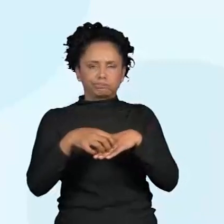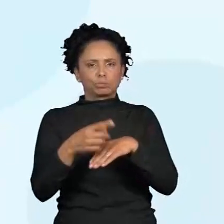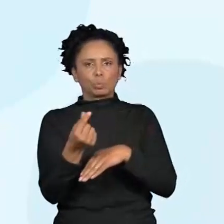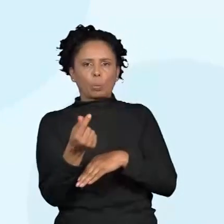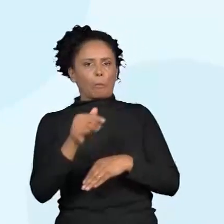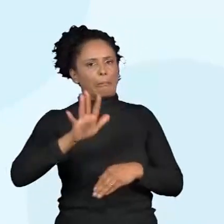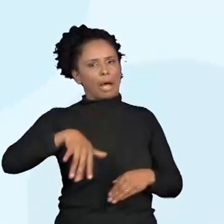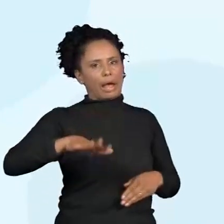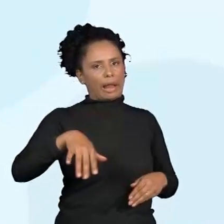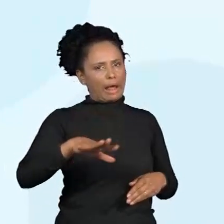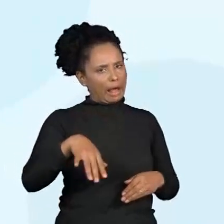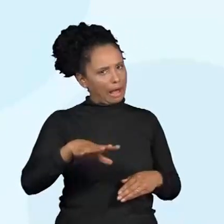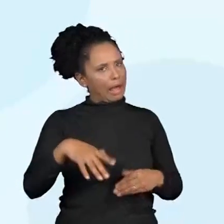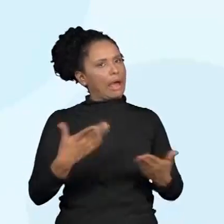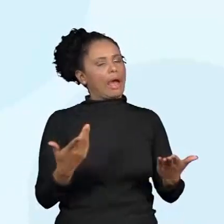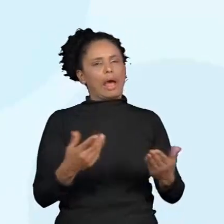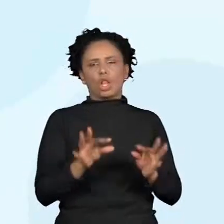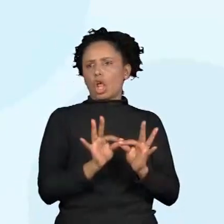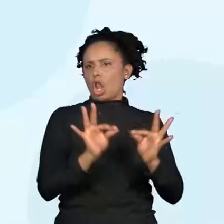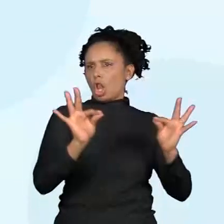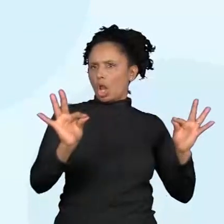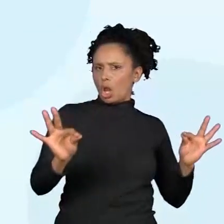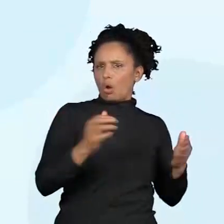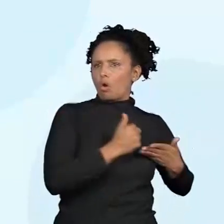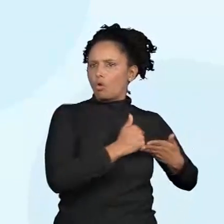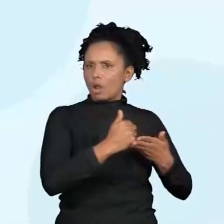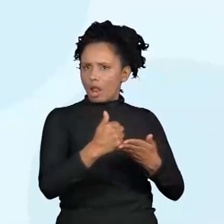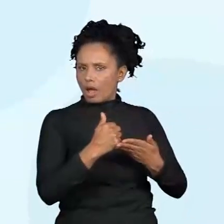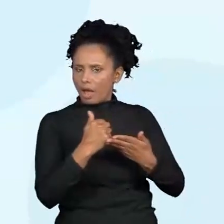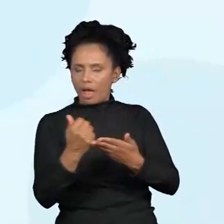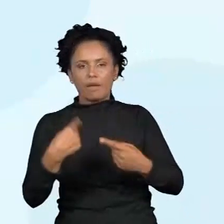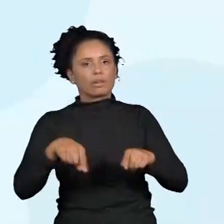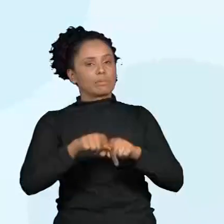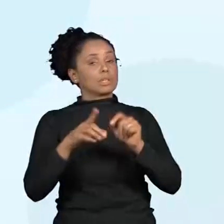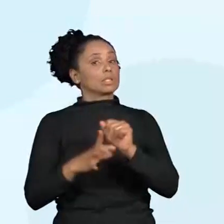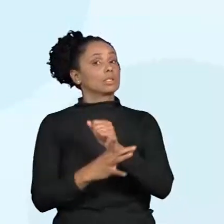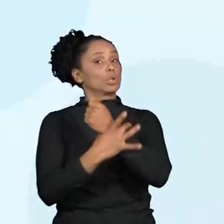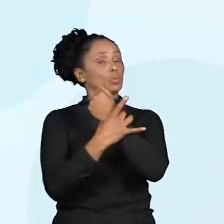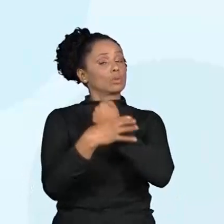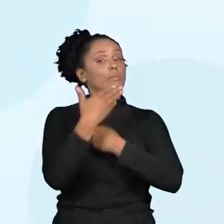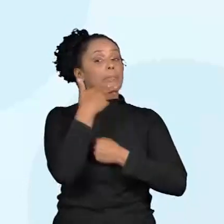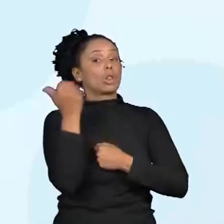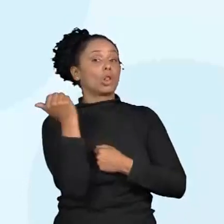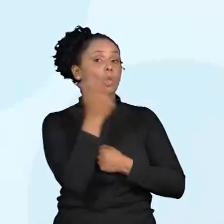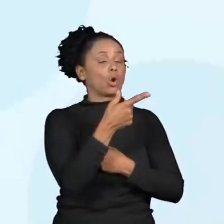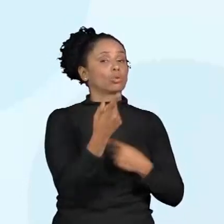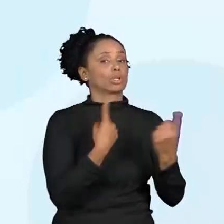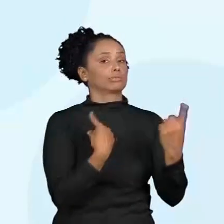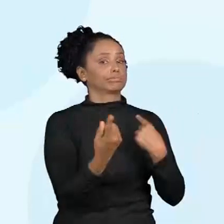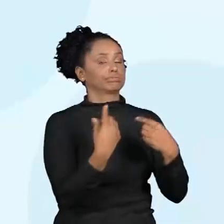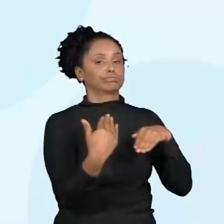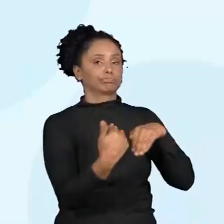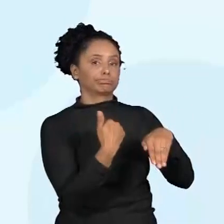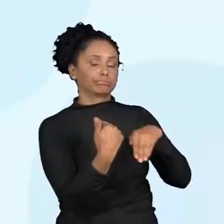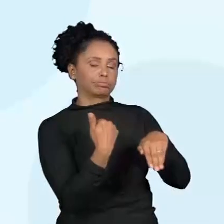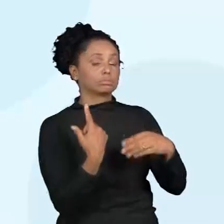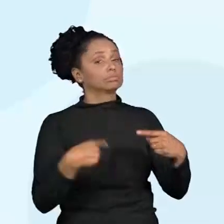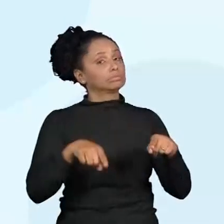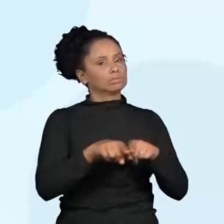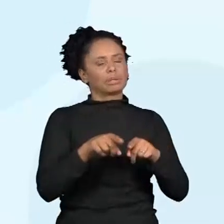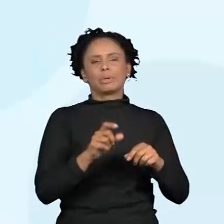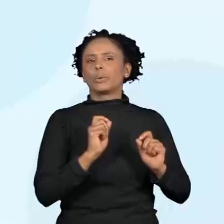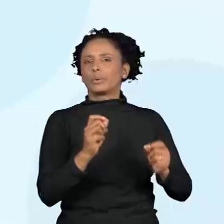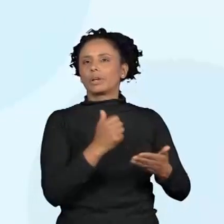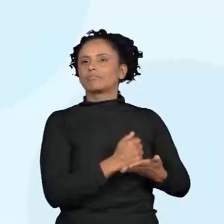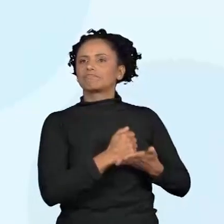custos, em grande distância, maior segurança em relação à rodoviária e menor frete, entre outros fatores. Então